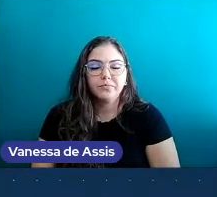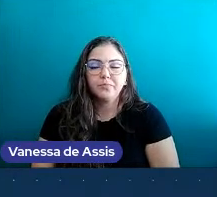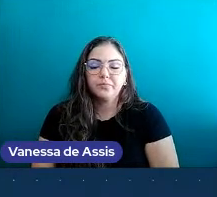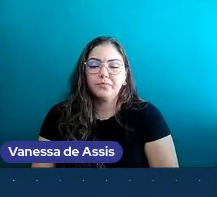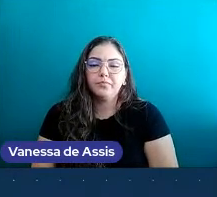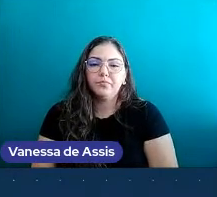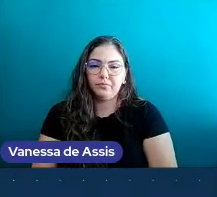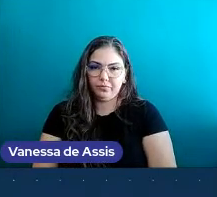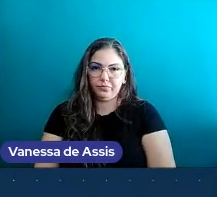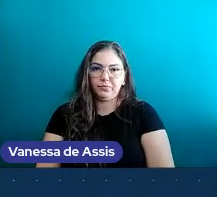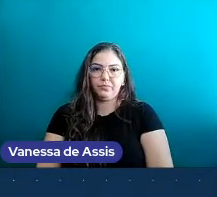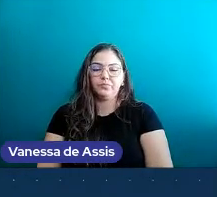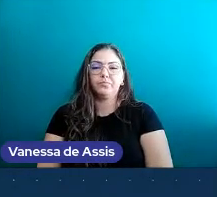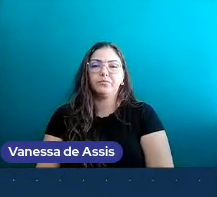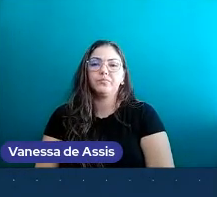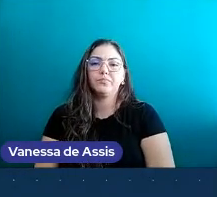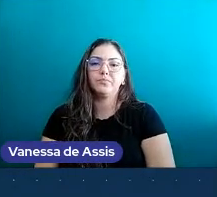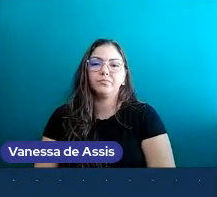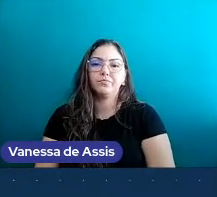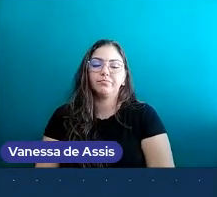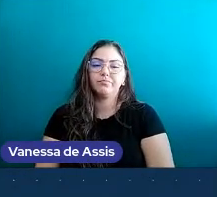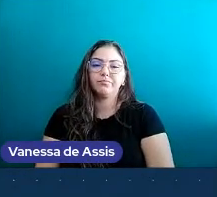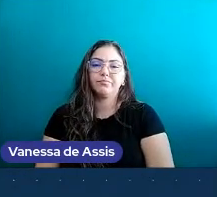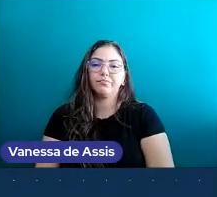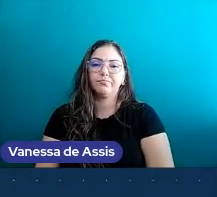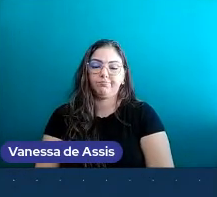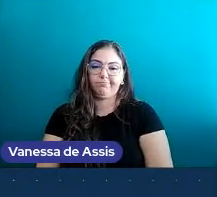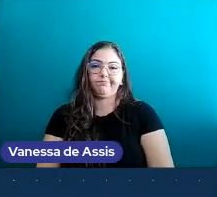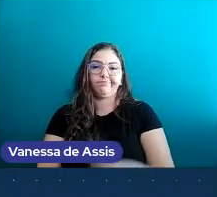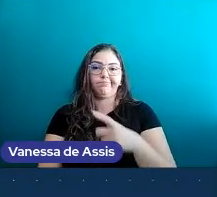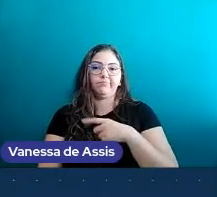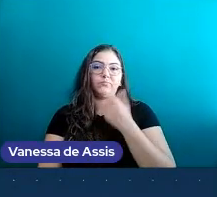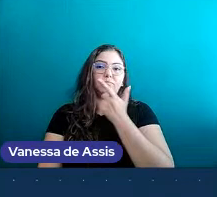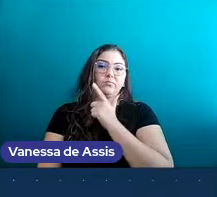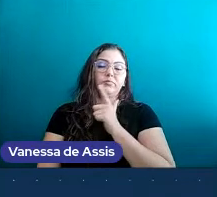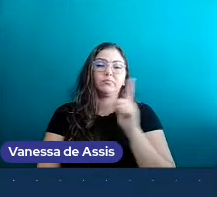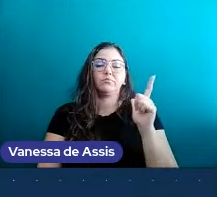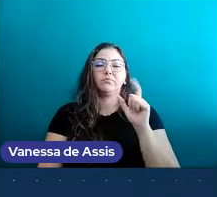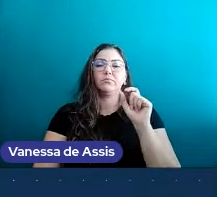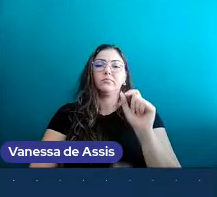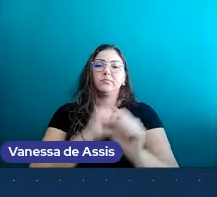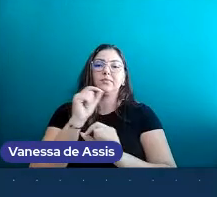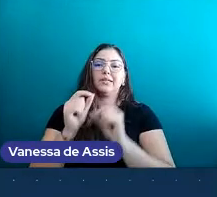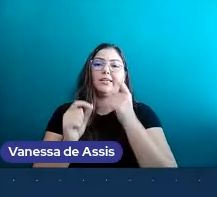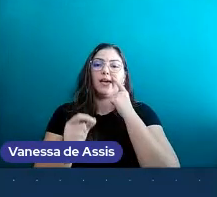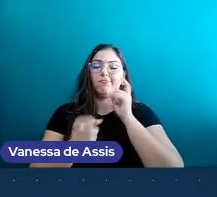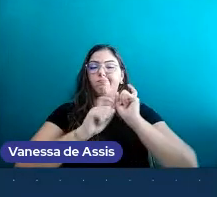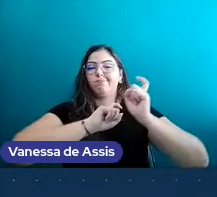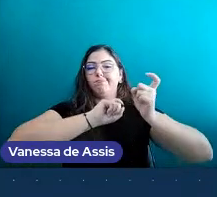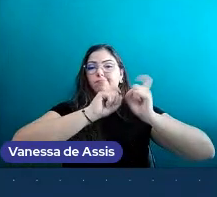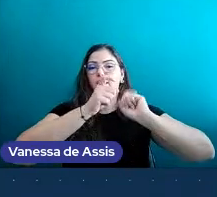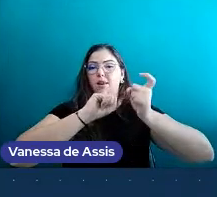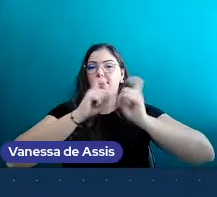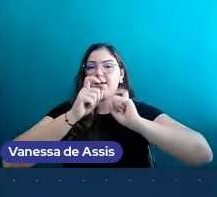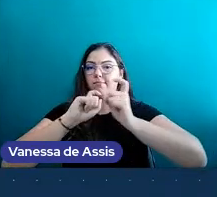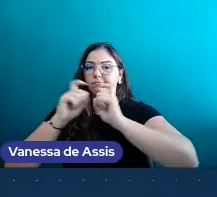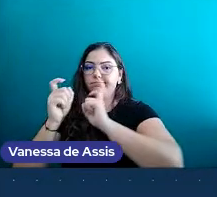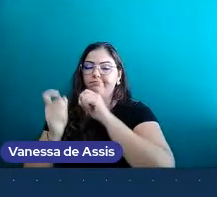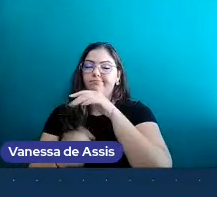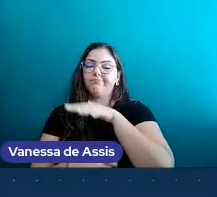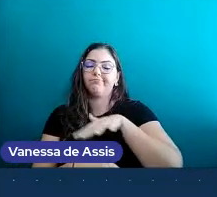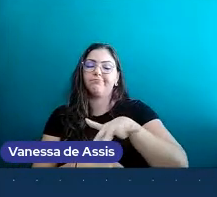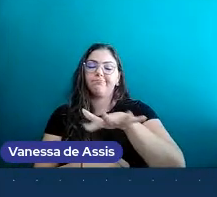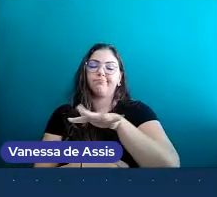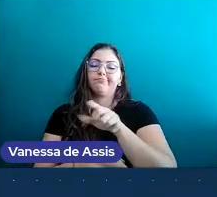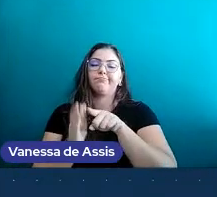temos talvez o que seria o grande motivador de discussão dentro da pesquisa